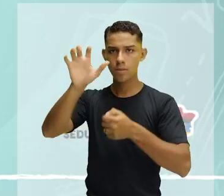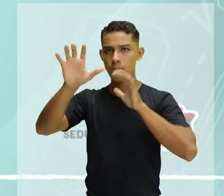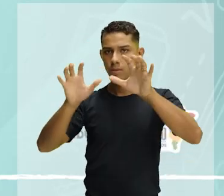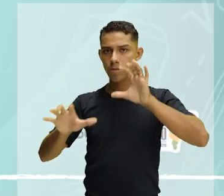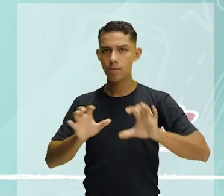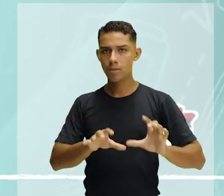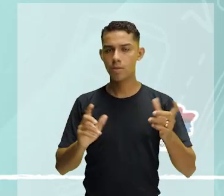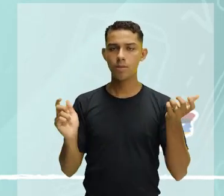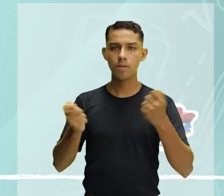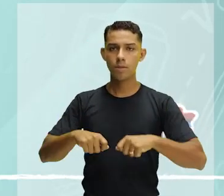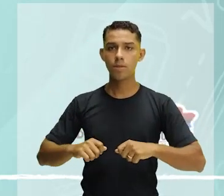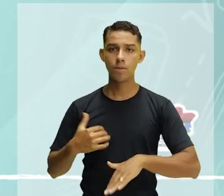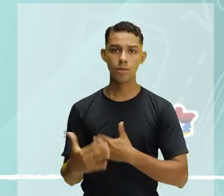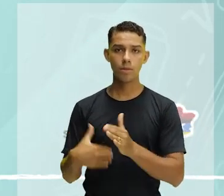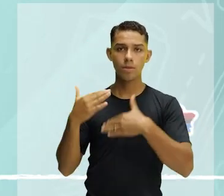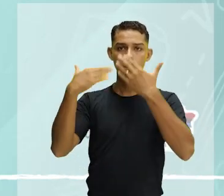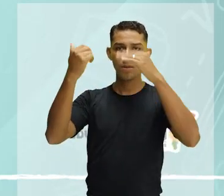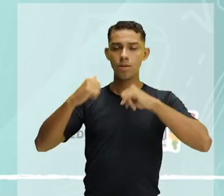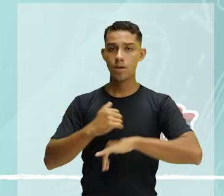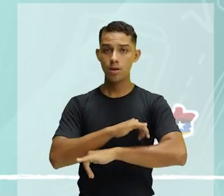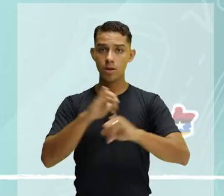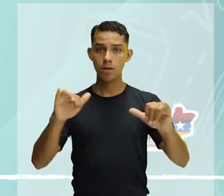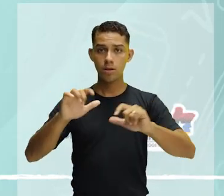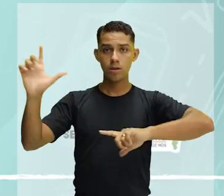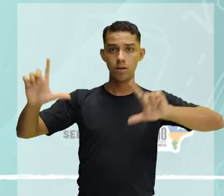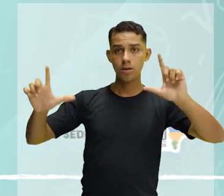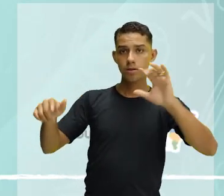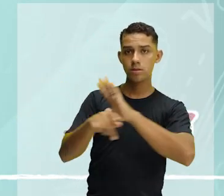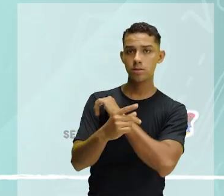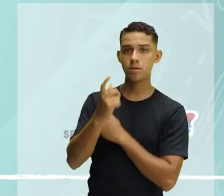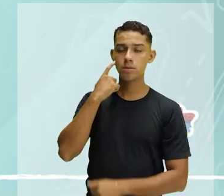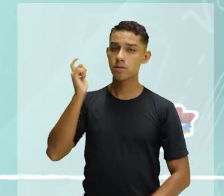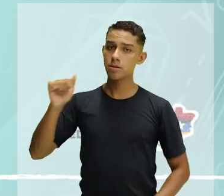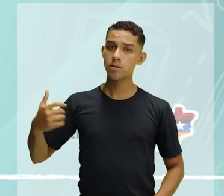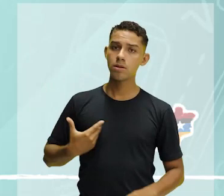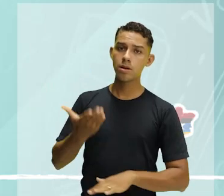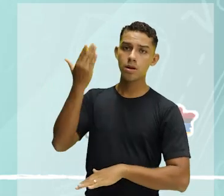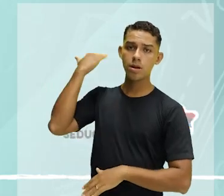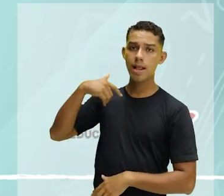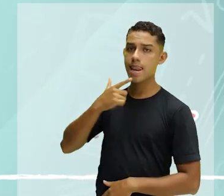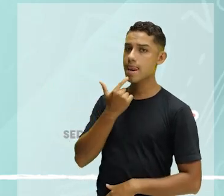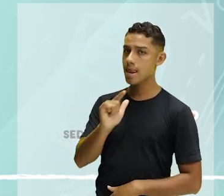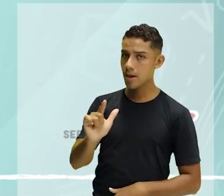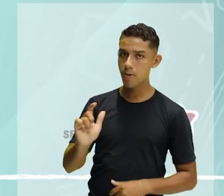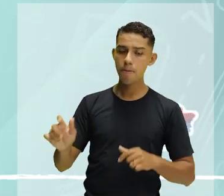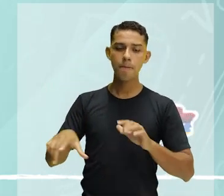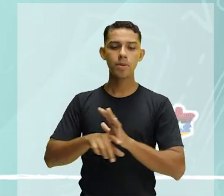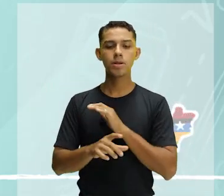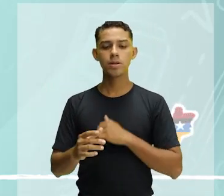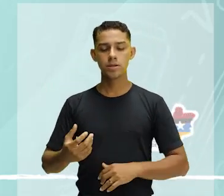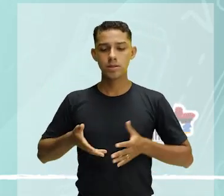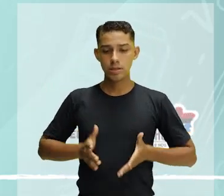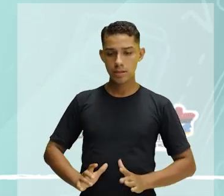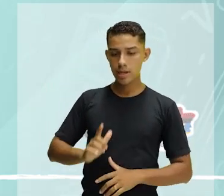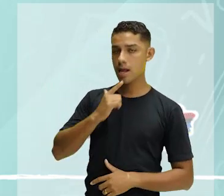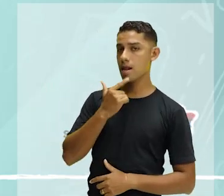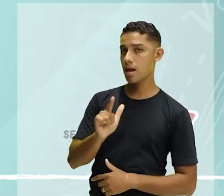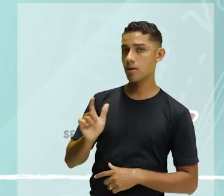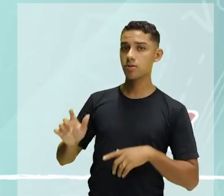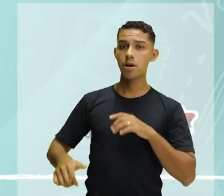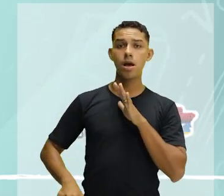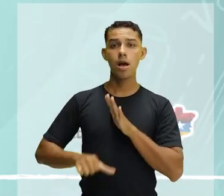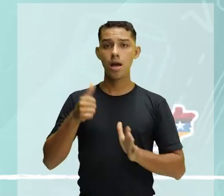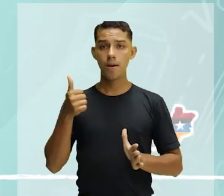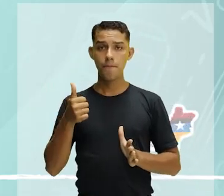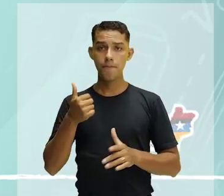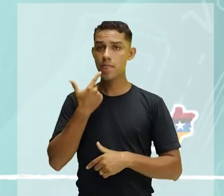imprensa multiplicou as edições em línguas nativas, língua materna, também chamada de língua nativa. É a primeira língua